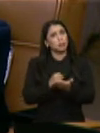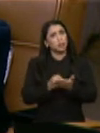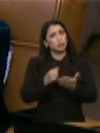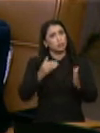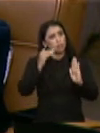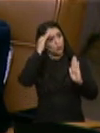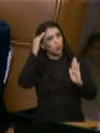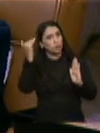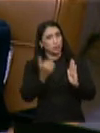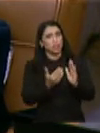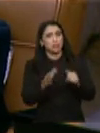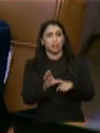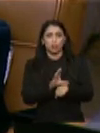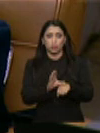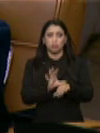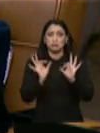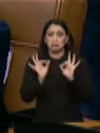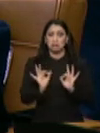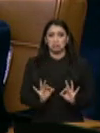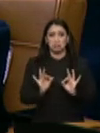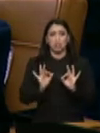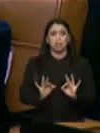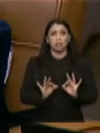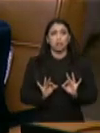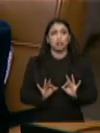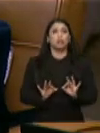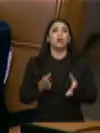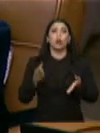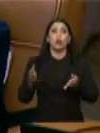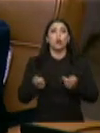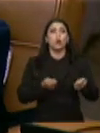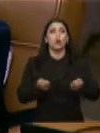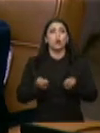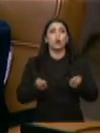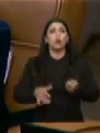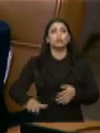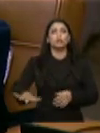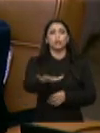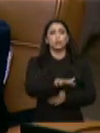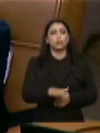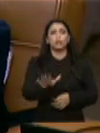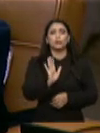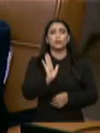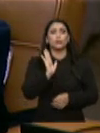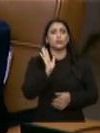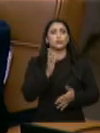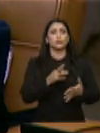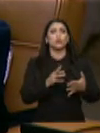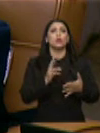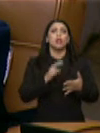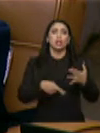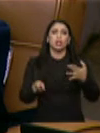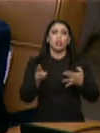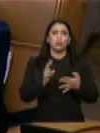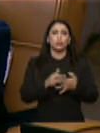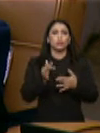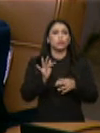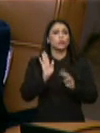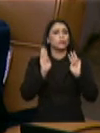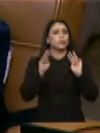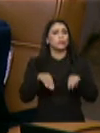constitucional. Baseava-se no controle difuso, na coisa julgada e no entendimento